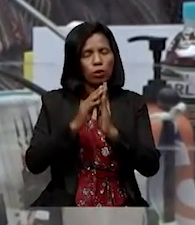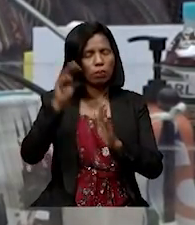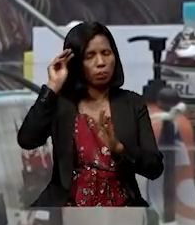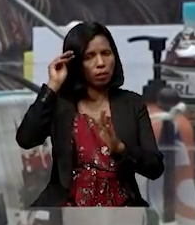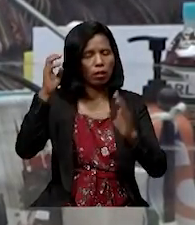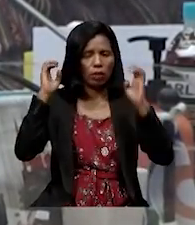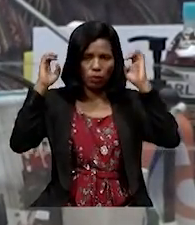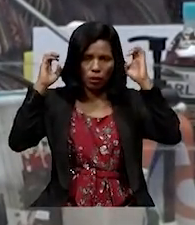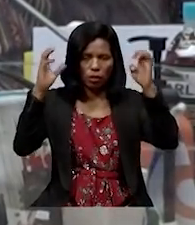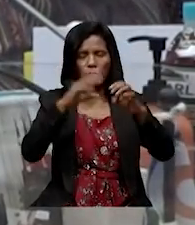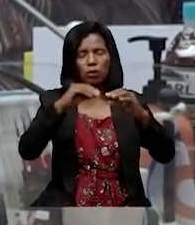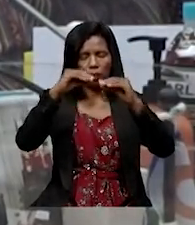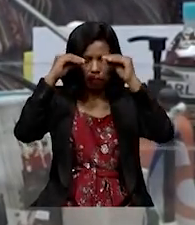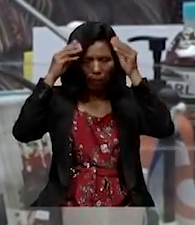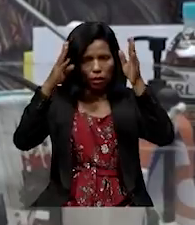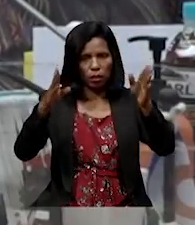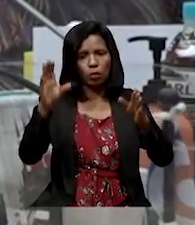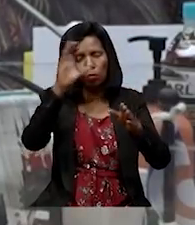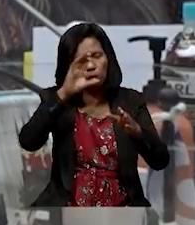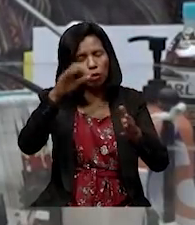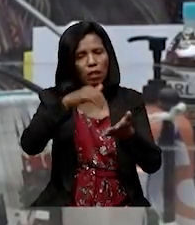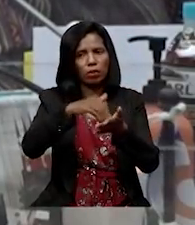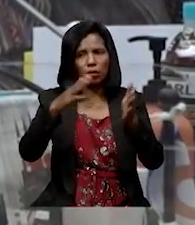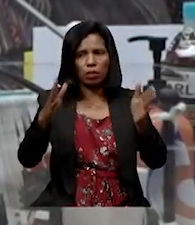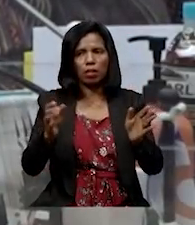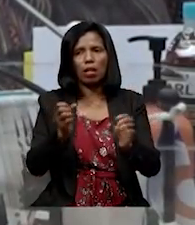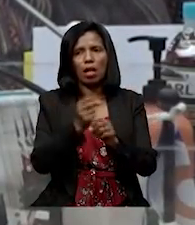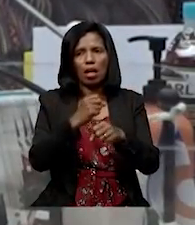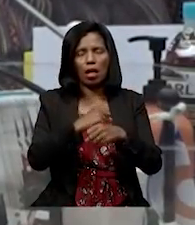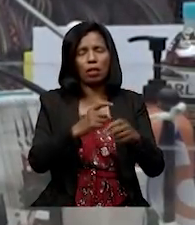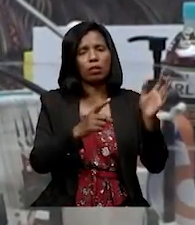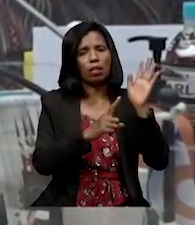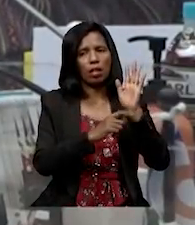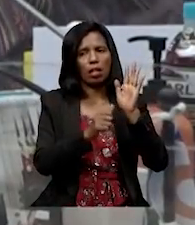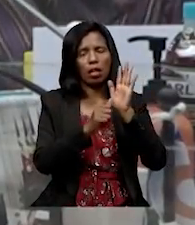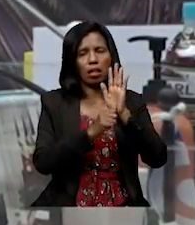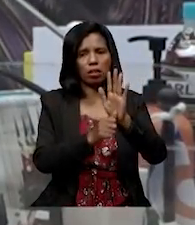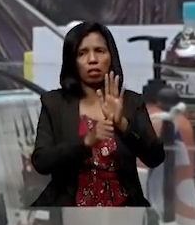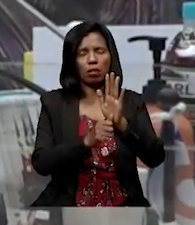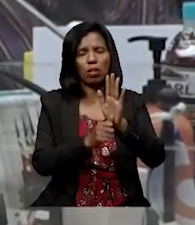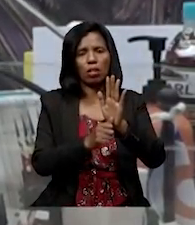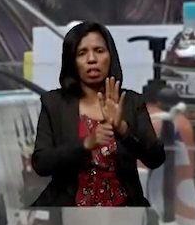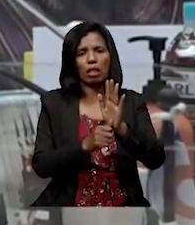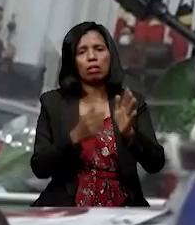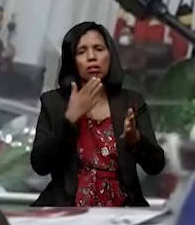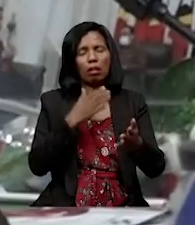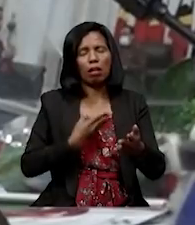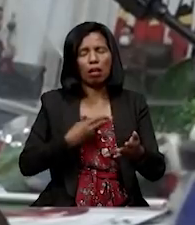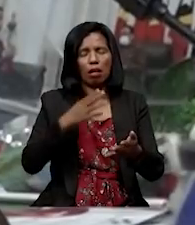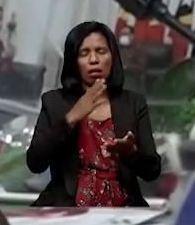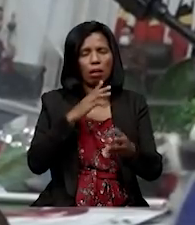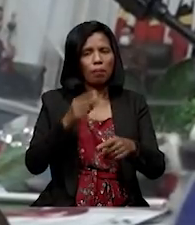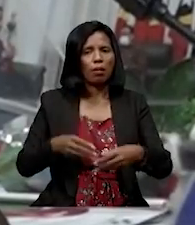sira identifica estudante sira que bem halo sirne asam vandalismo ne sirne lali ka force ne jata ne quando